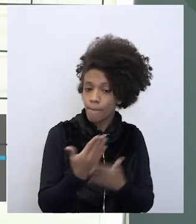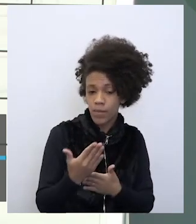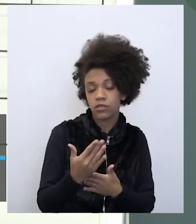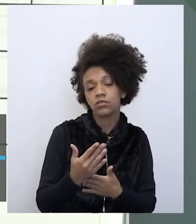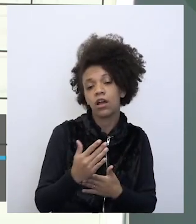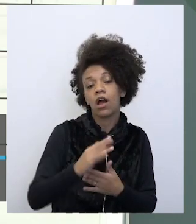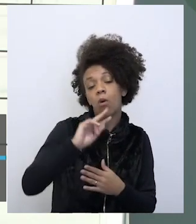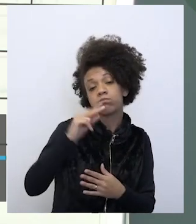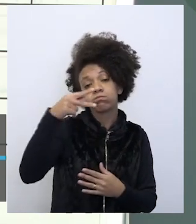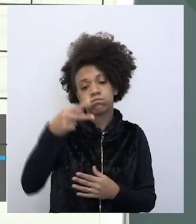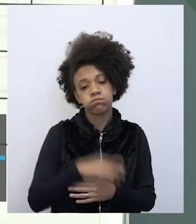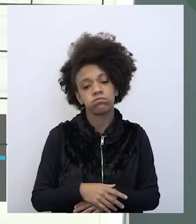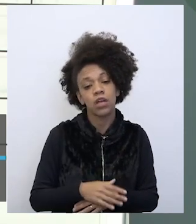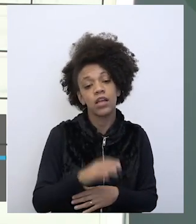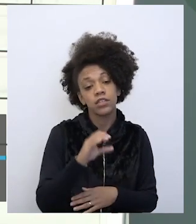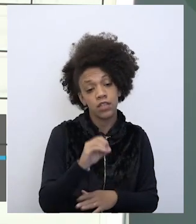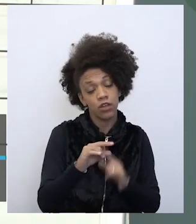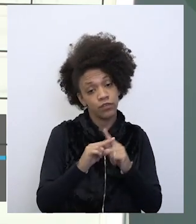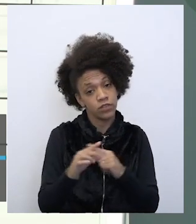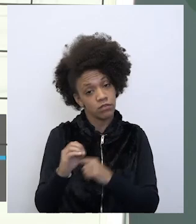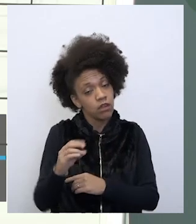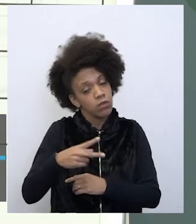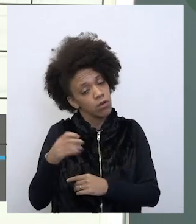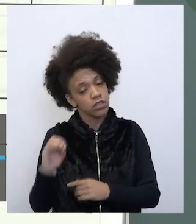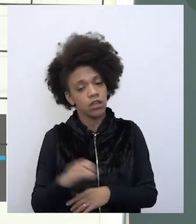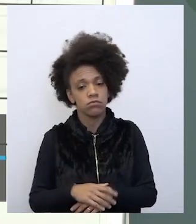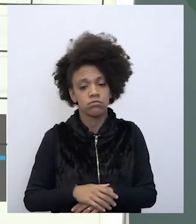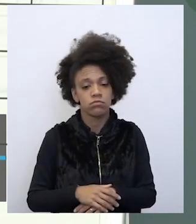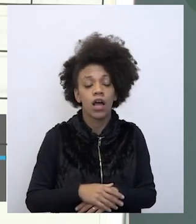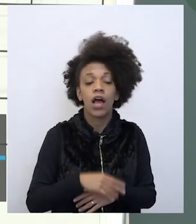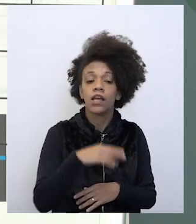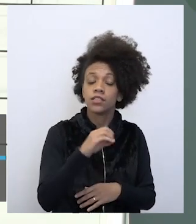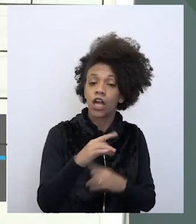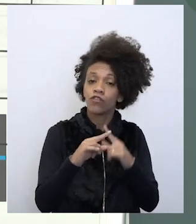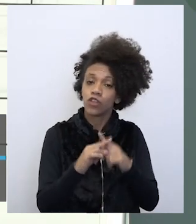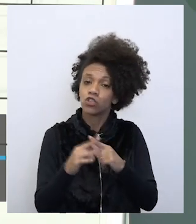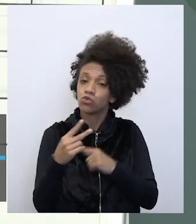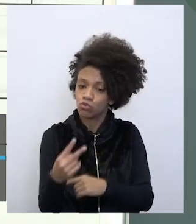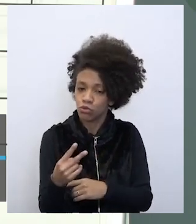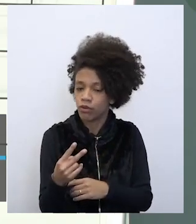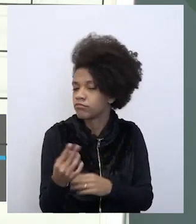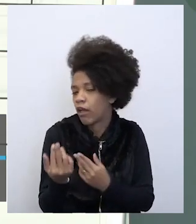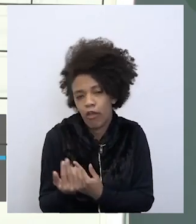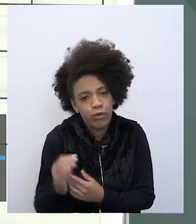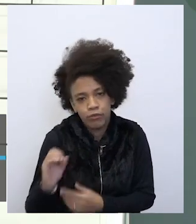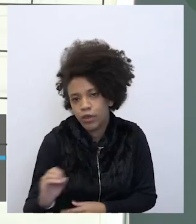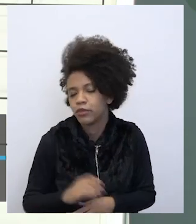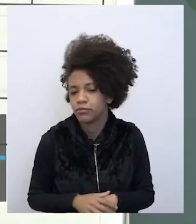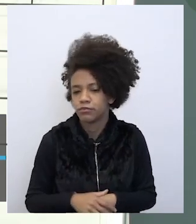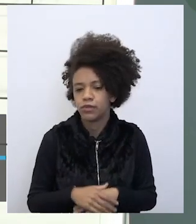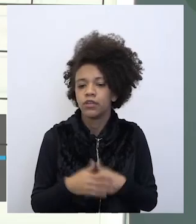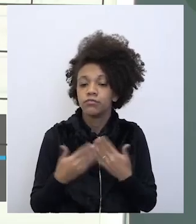potência. 0 ao quadrado, 0 vezes 0, 0. 0 vezes menos 2, 0 vezes qualquer número dá 0, né? Então, esta parte inteira